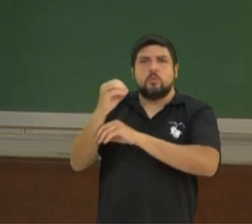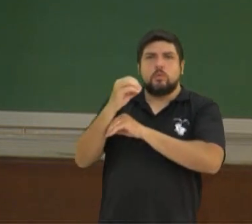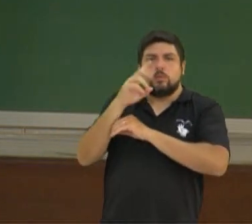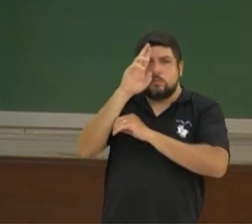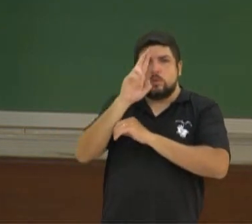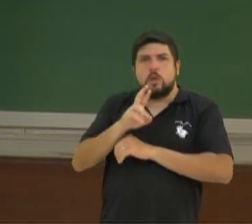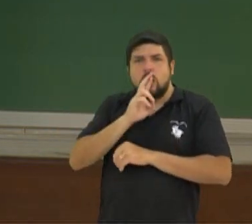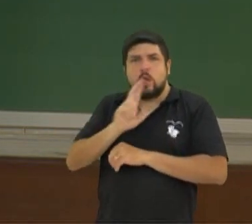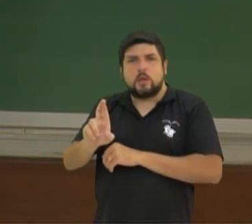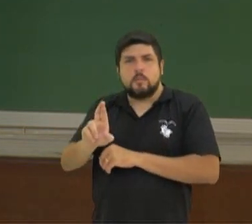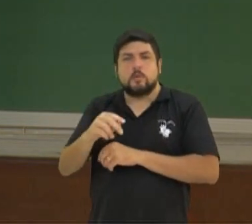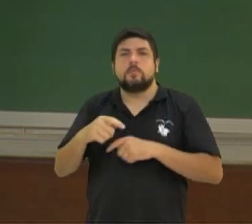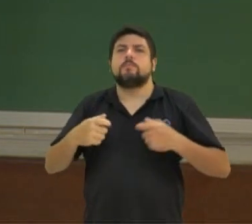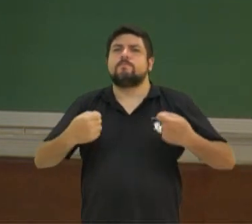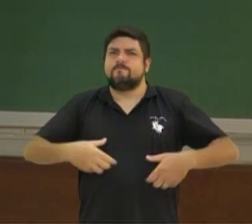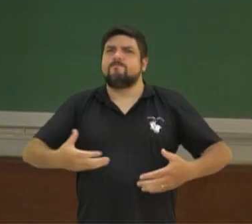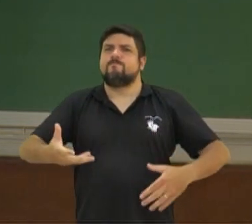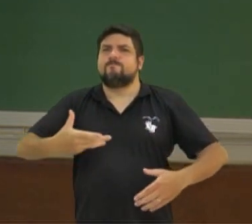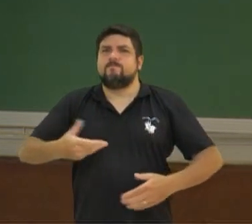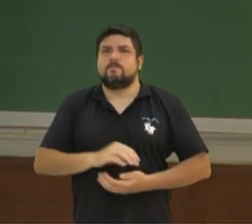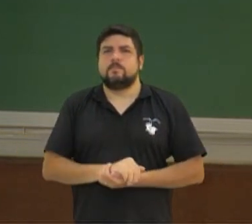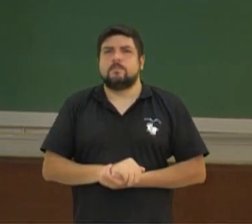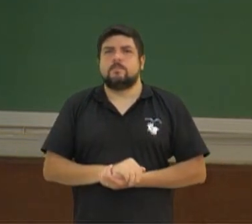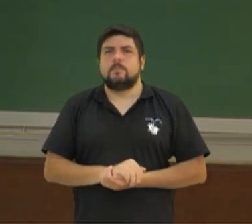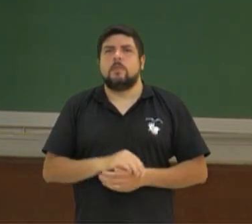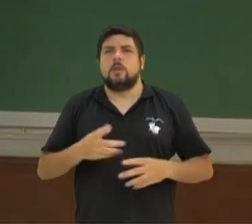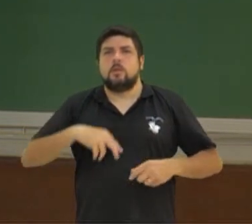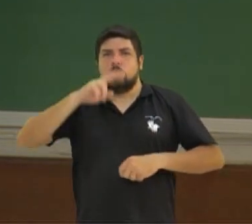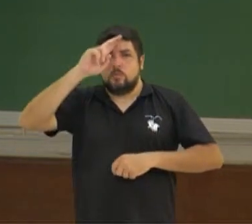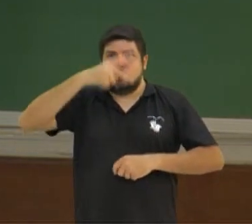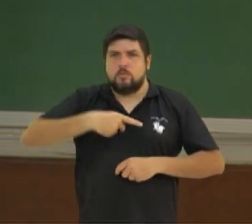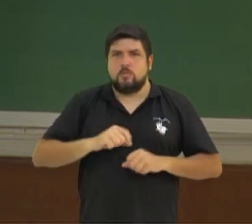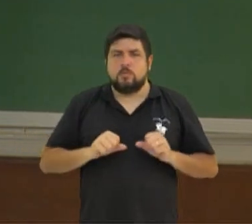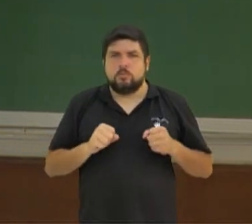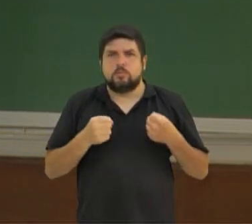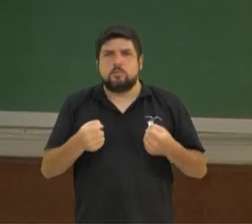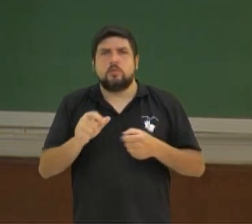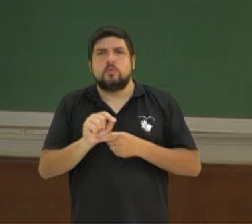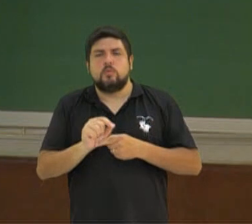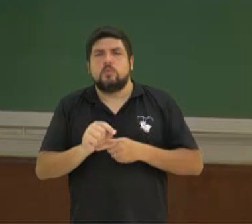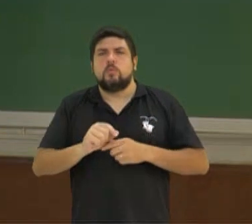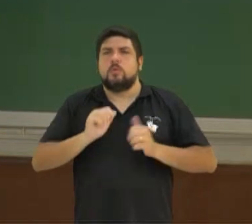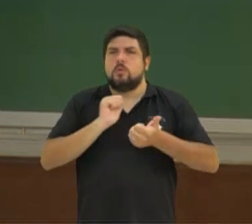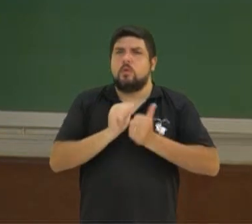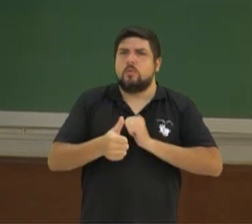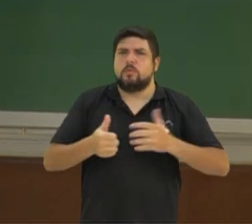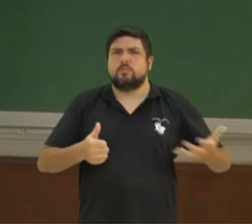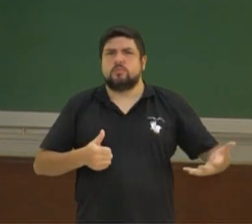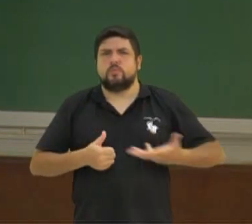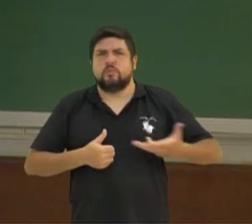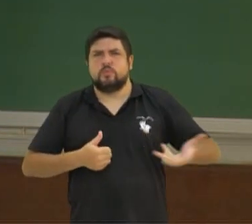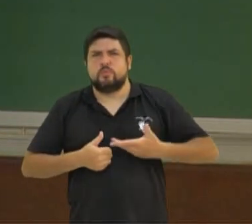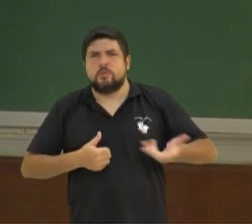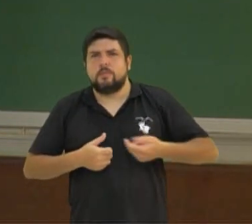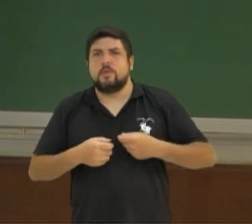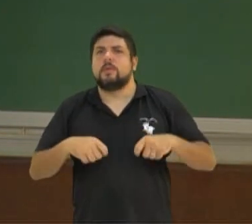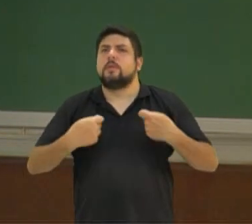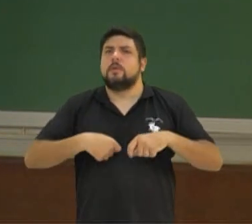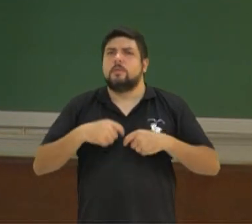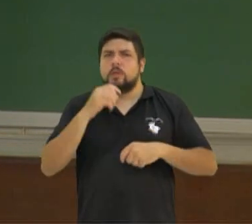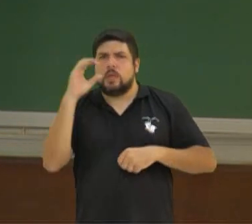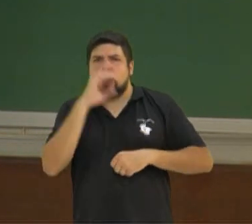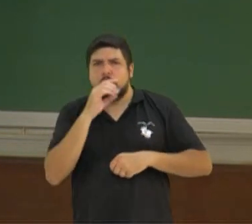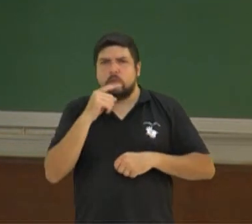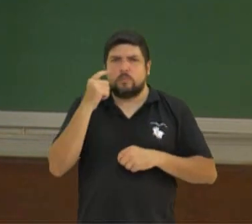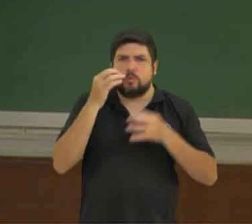a velocidade de reação, né, precisa ser muito grande, né? Então, dentro do alto rendimento, o esporte é muito rápido, você precisa estar muito rápido também